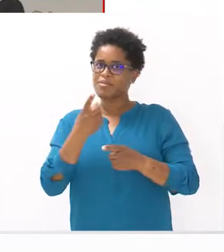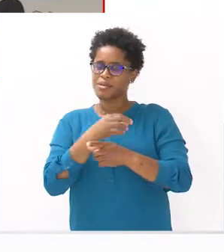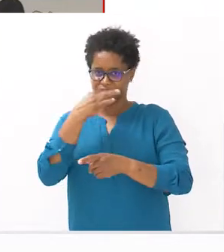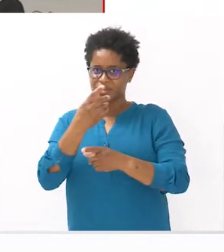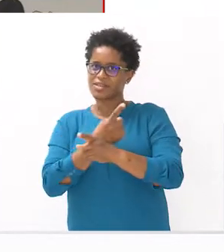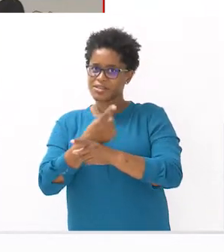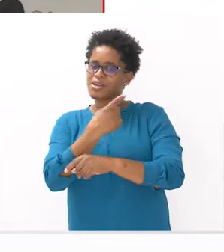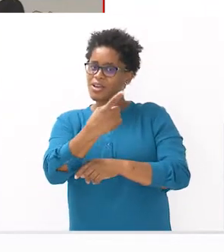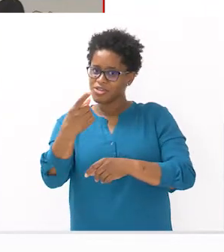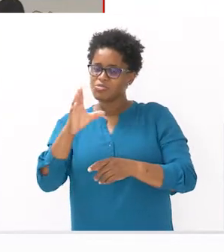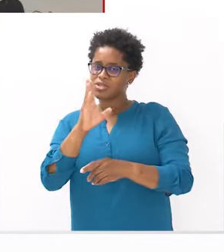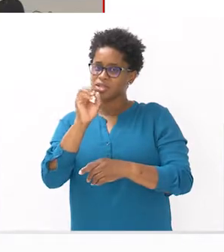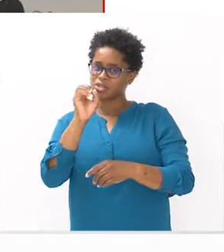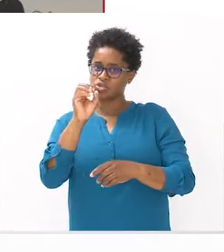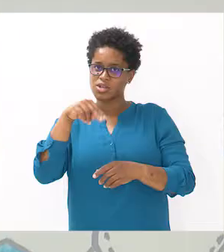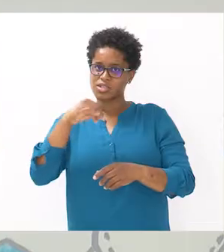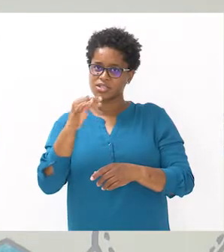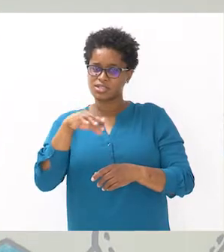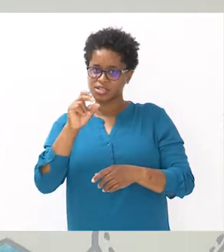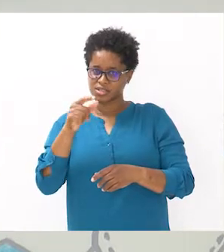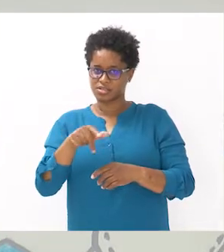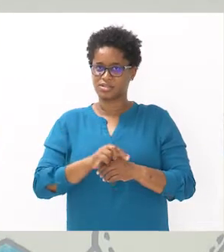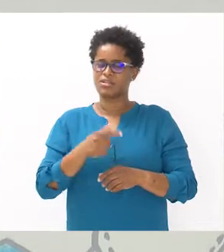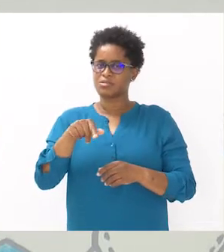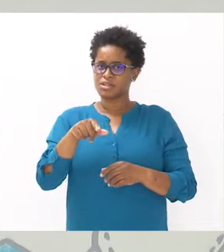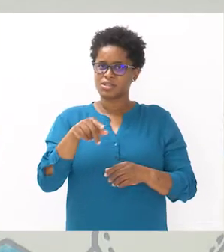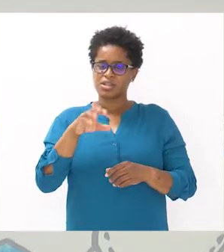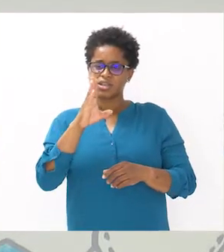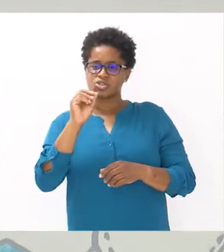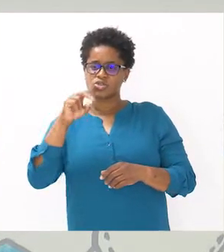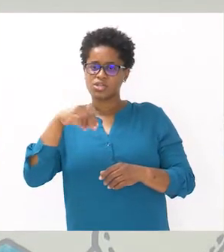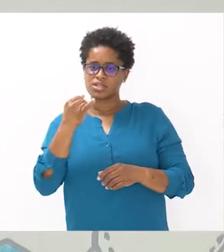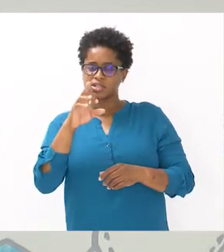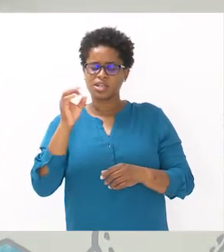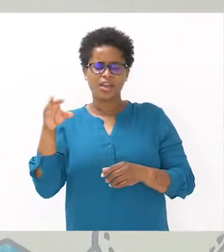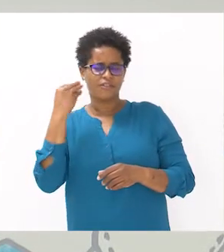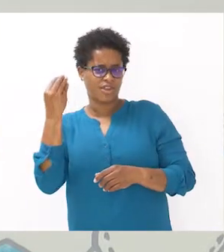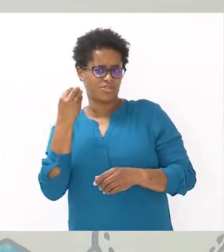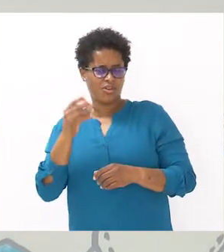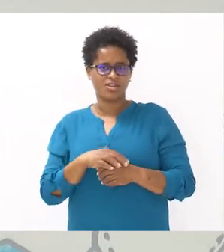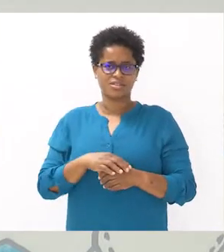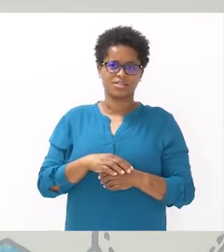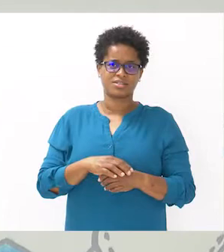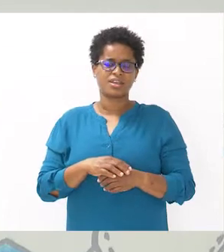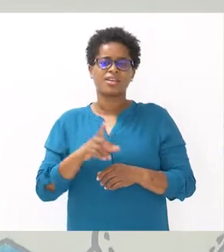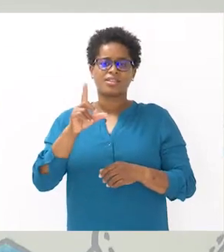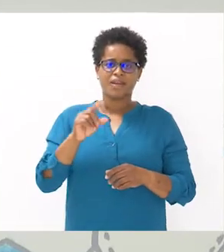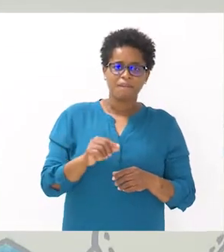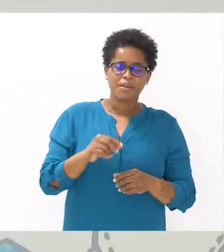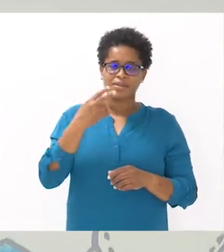caracterizar cada uma das joaninhas. Temos aqui a joaninha mais vaidosa, estão a ver, com a fitinha. A joaninha